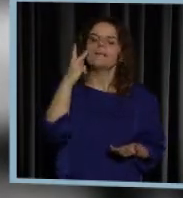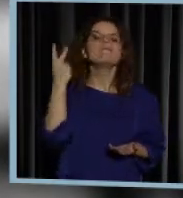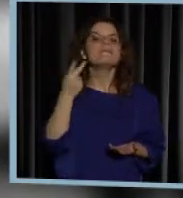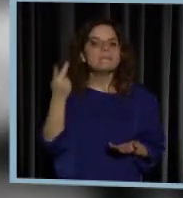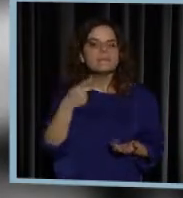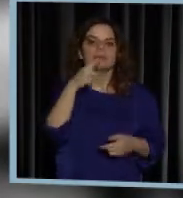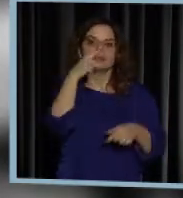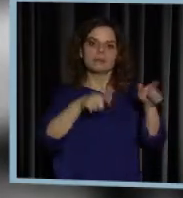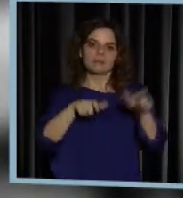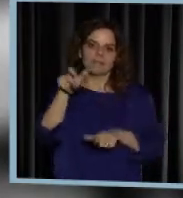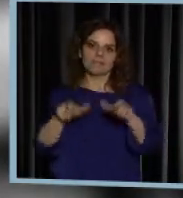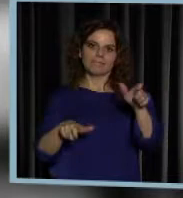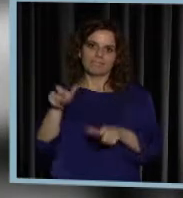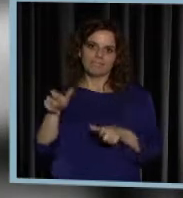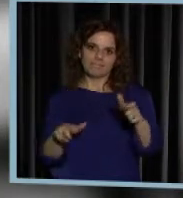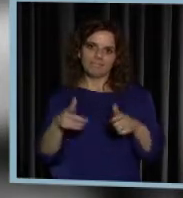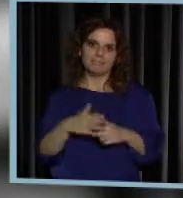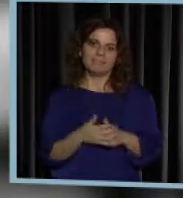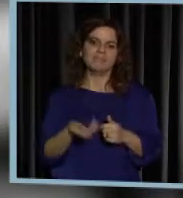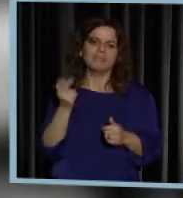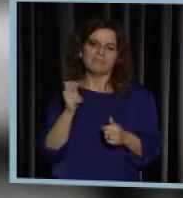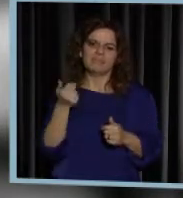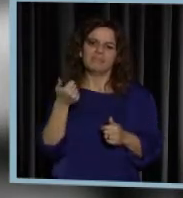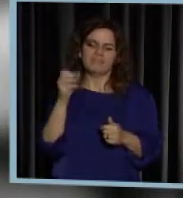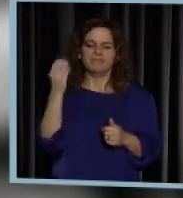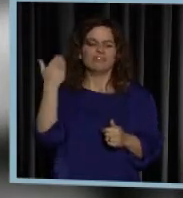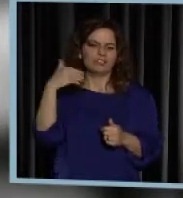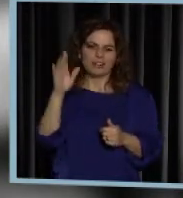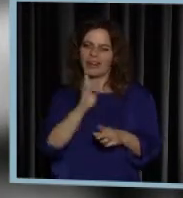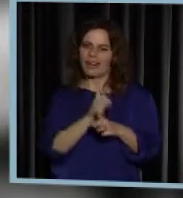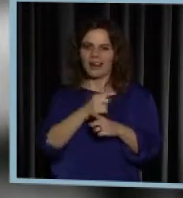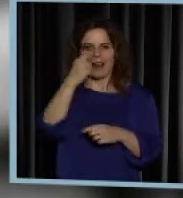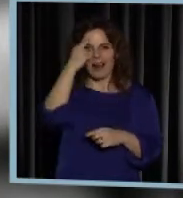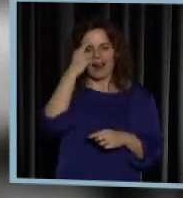vida das pessoas decorridos